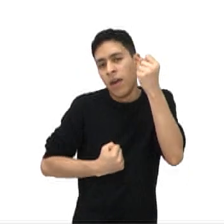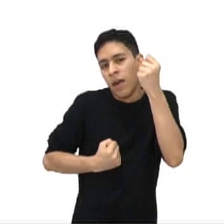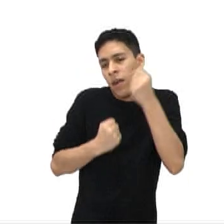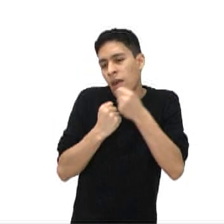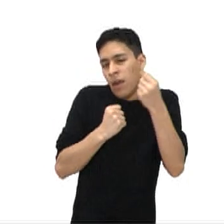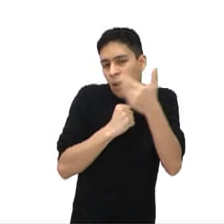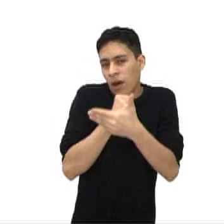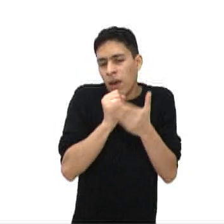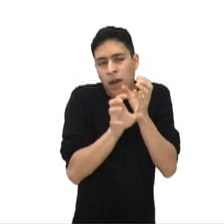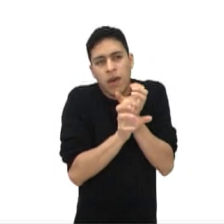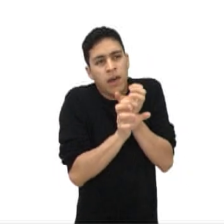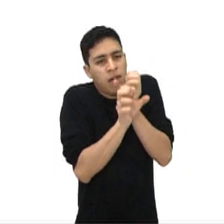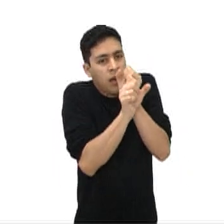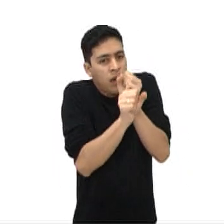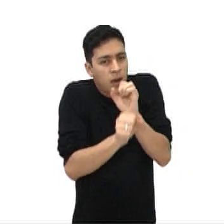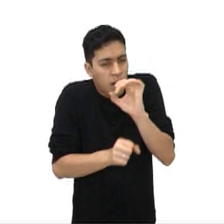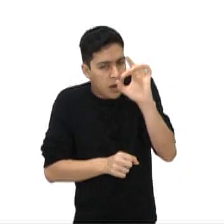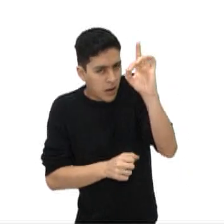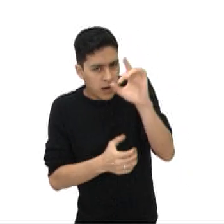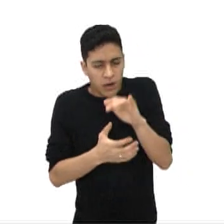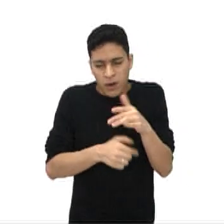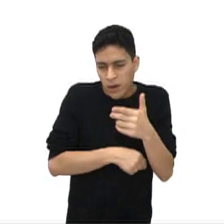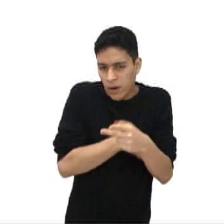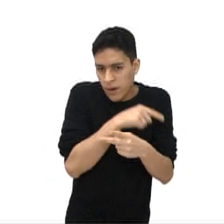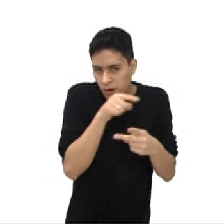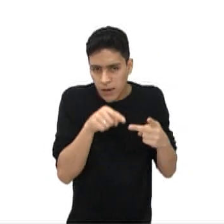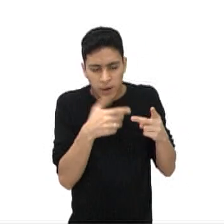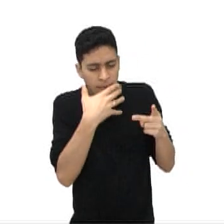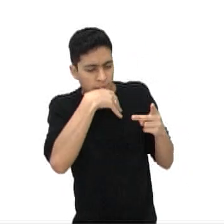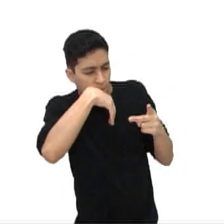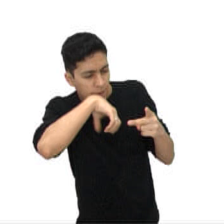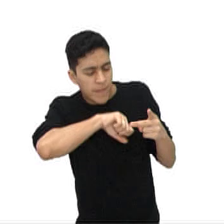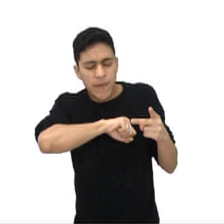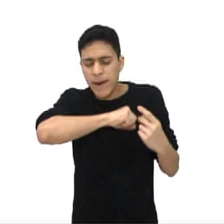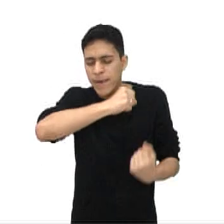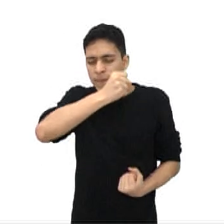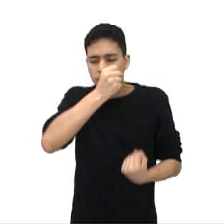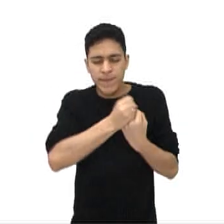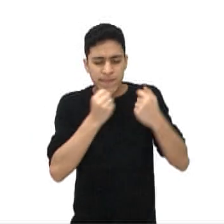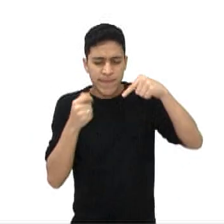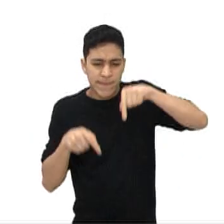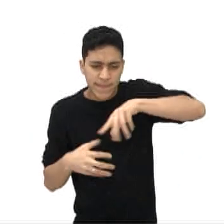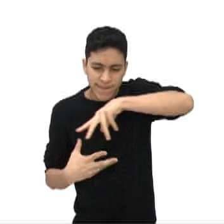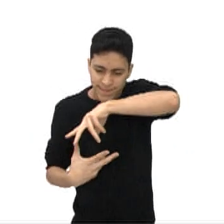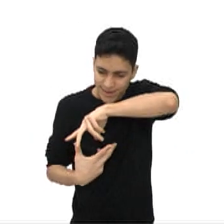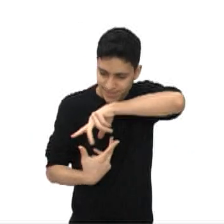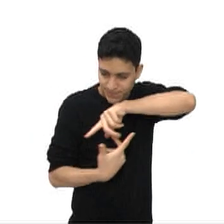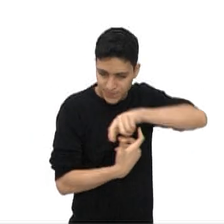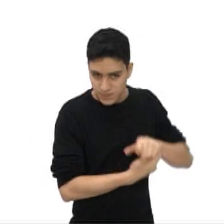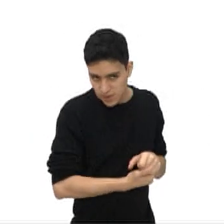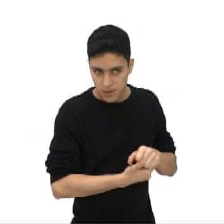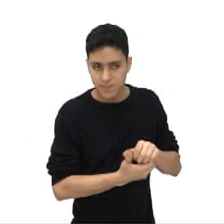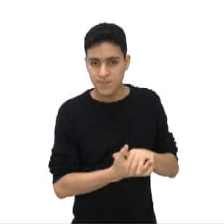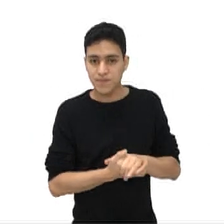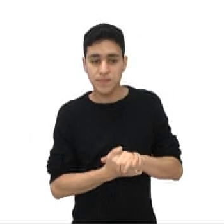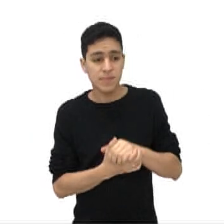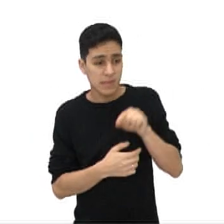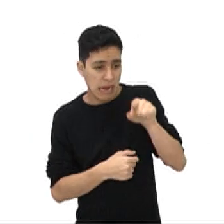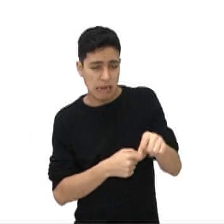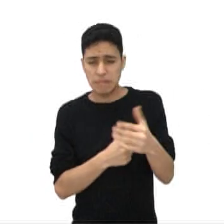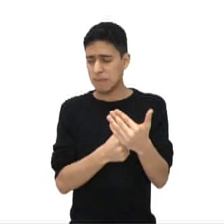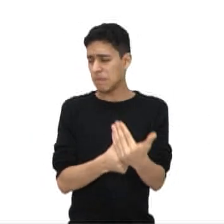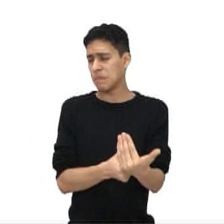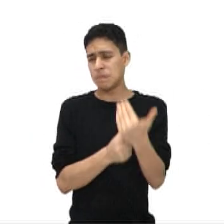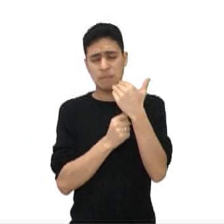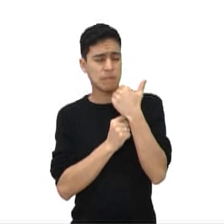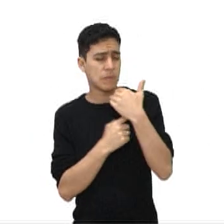primário, sou muito apegada a Deus. Em segundo, meu pai é meu grande alicerce em plano terreno. Ele me dá todo o